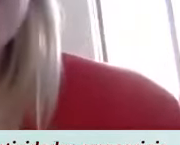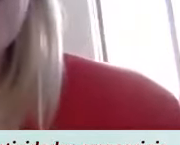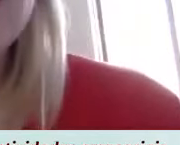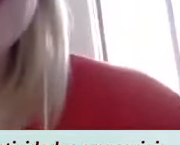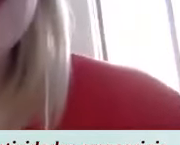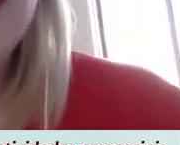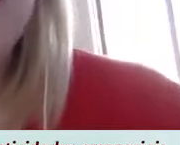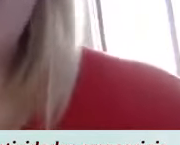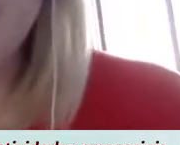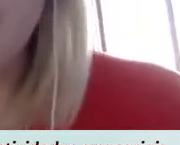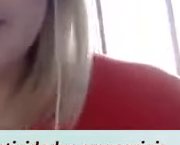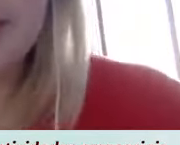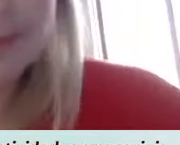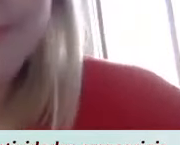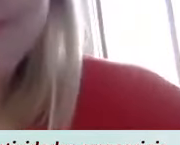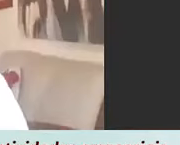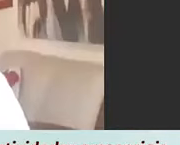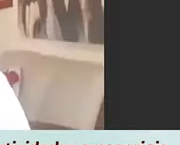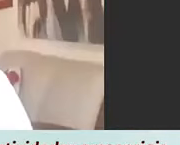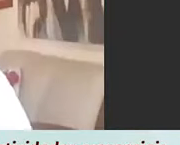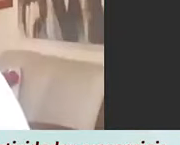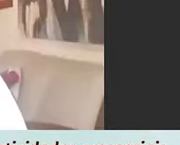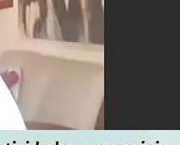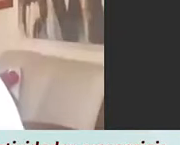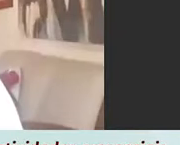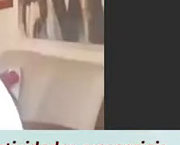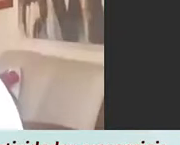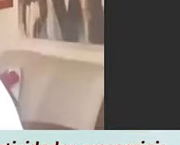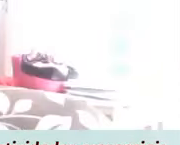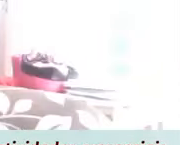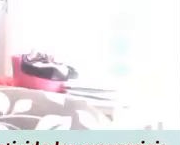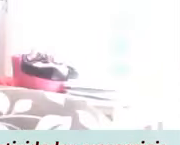em atividade remota.